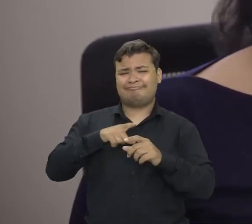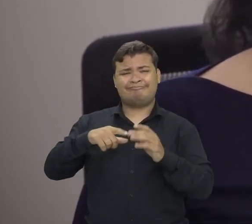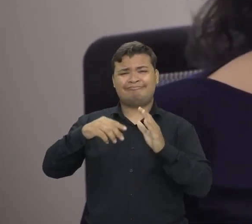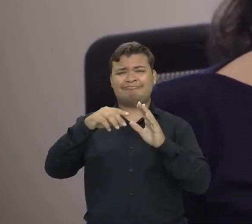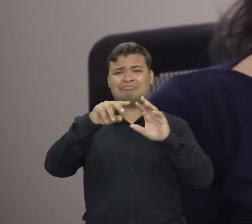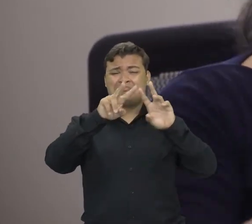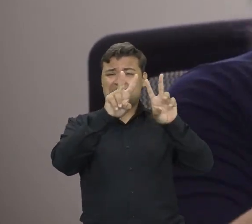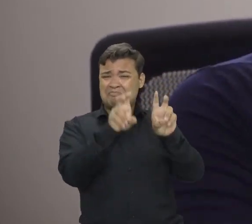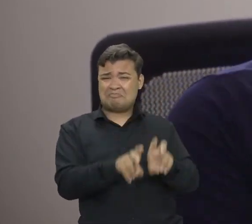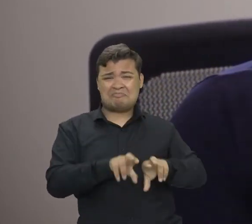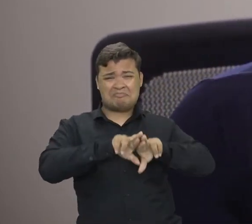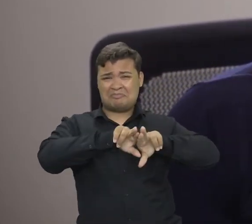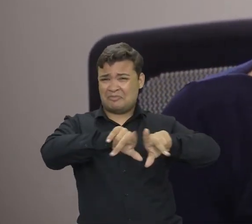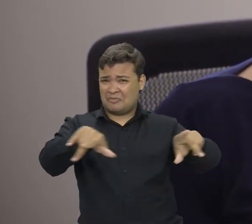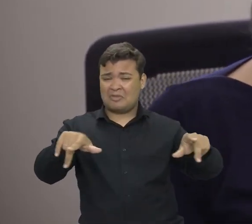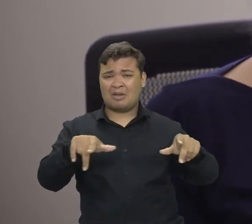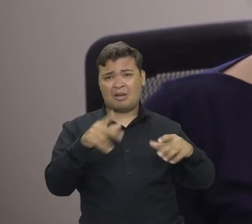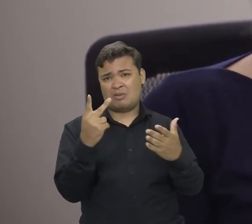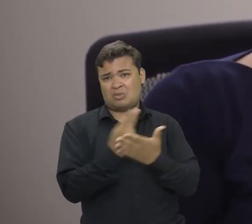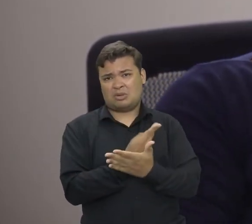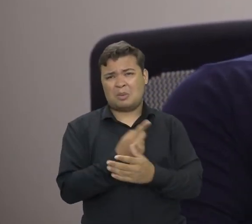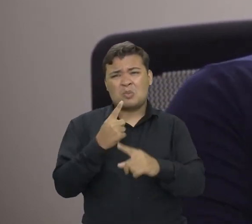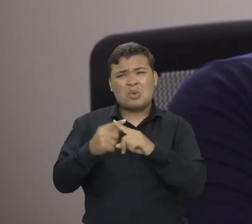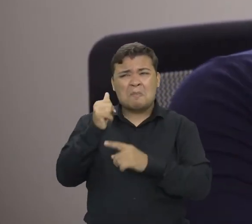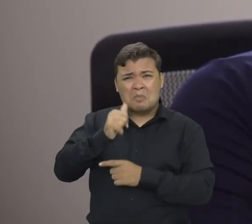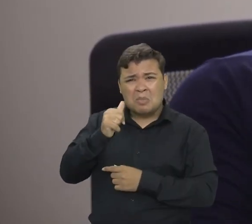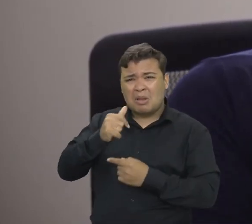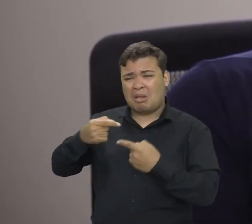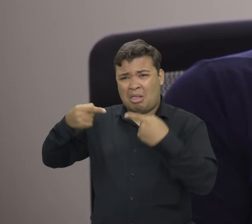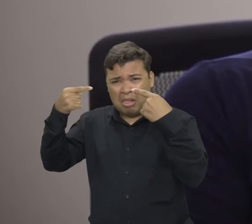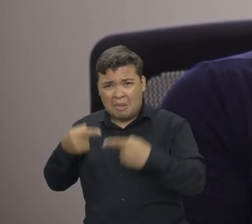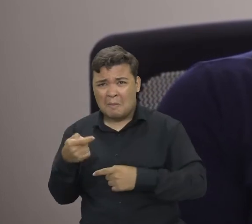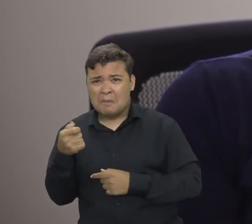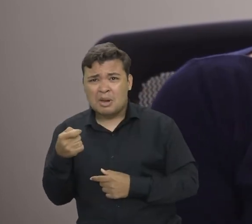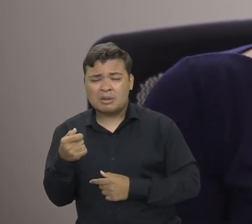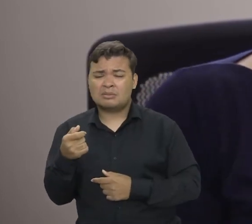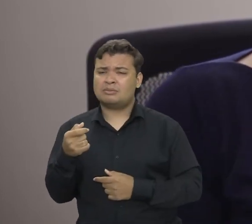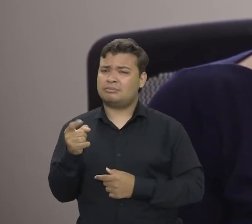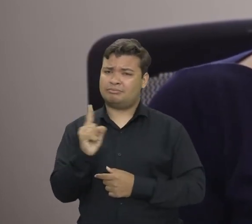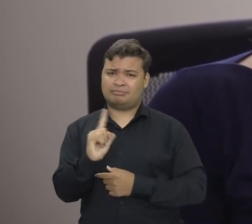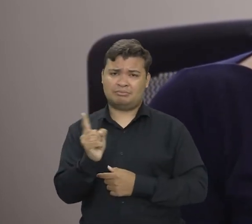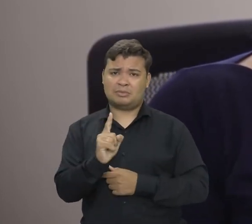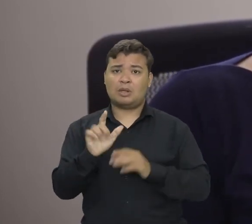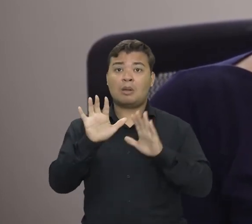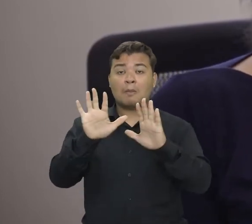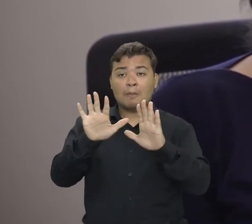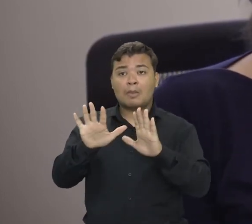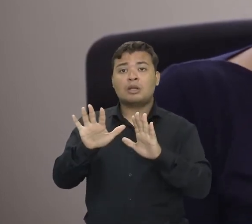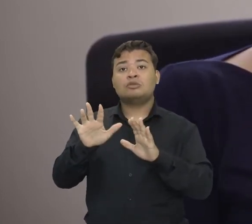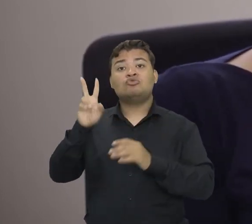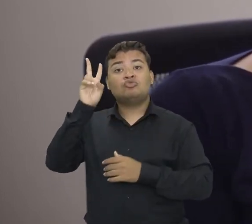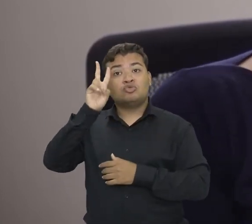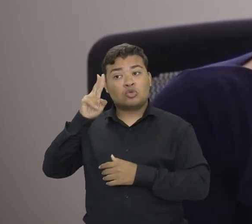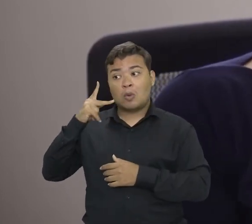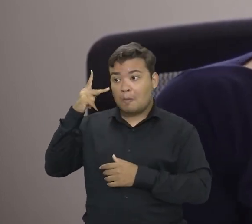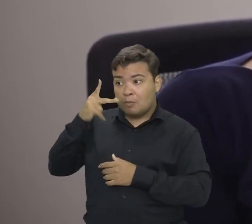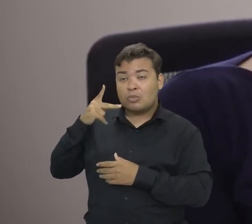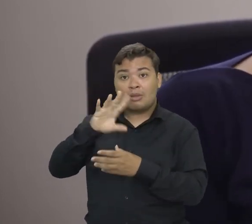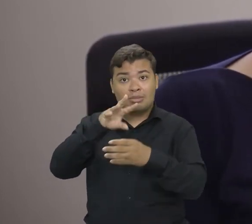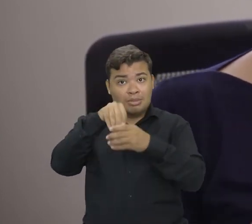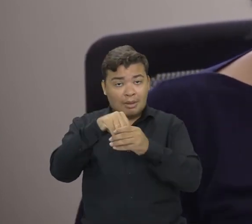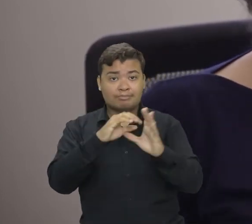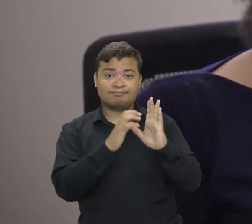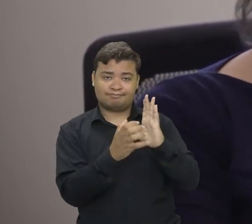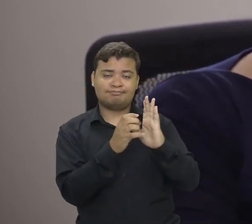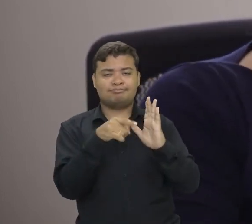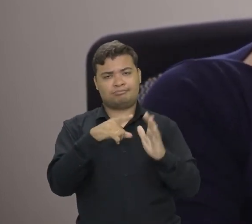Não é porque as mulheres são menos competitivas e pronto, mas porque uma carreira política ela é construída dentro do partido também. O